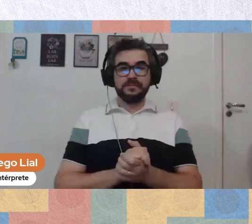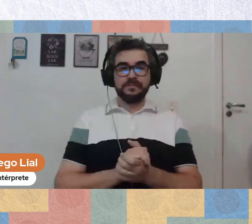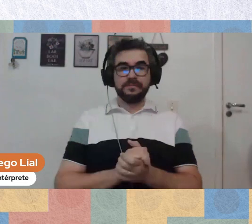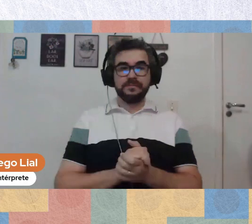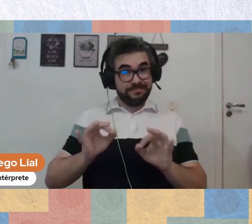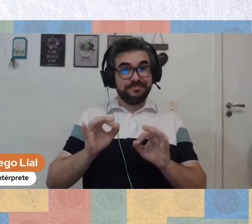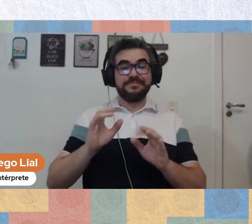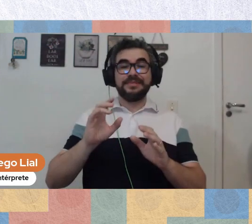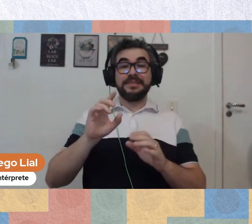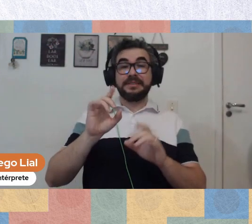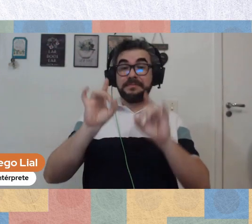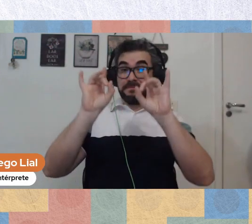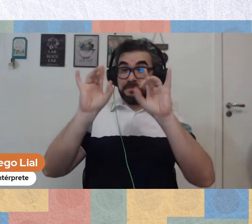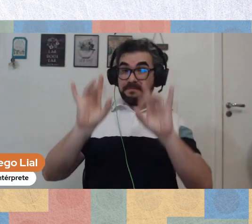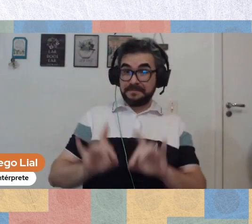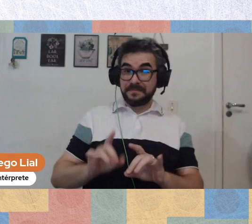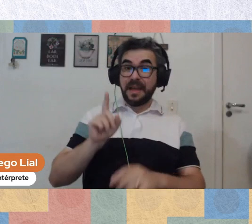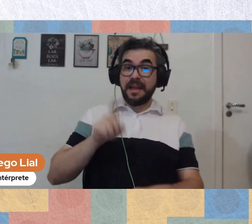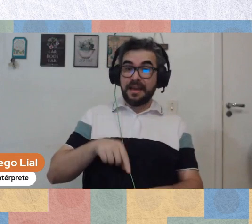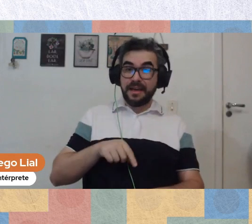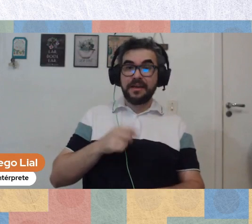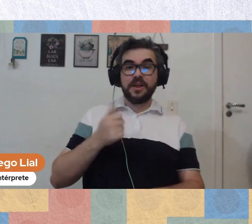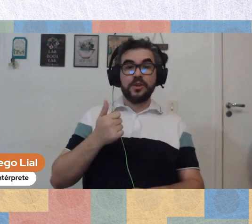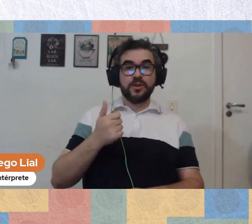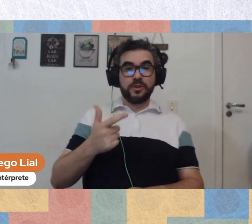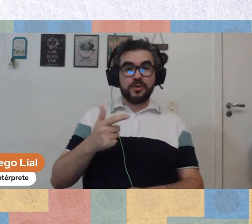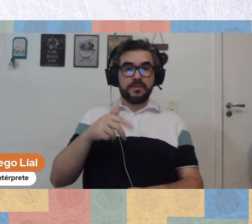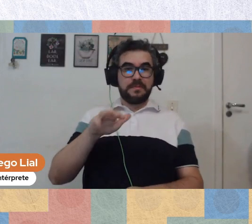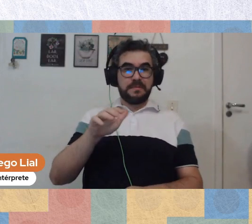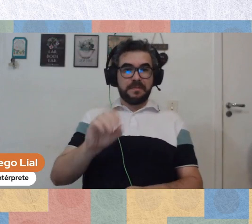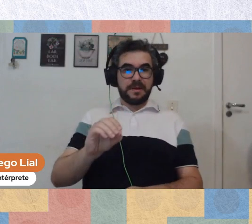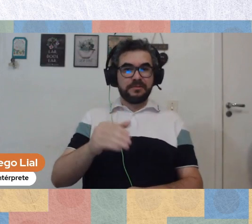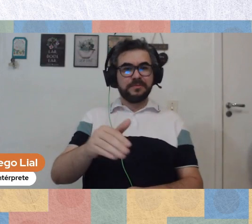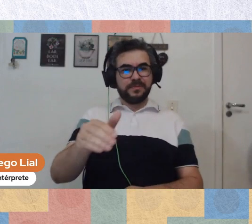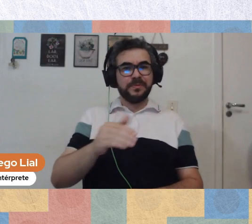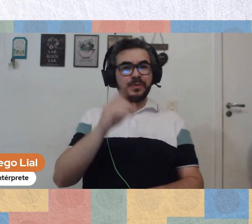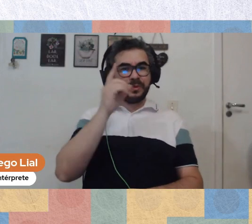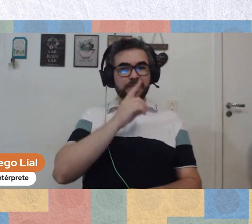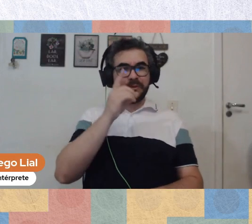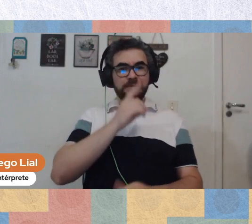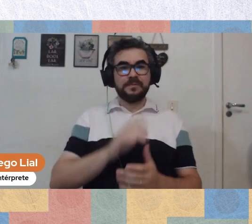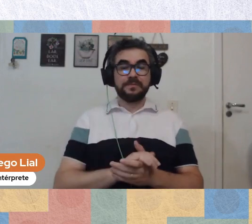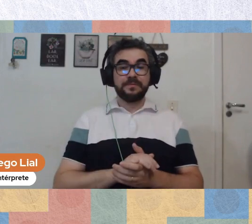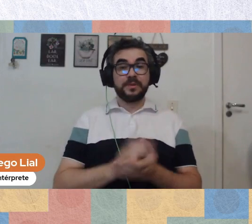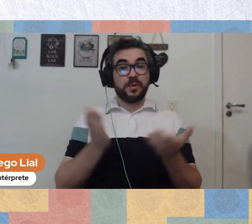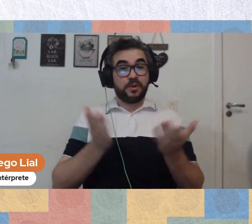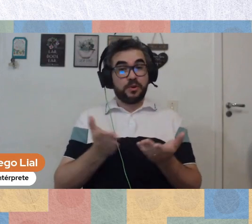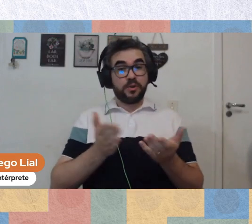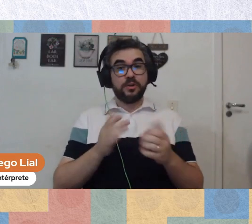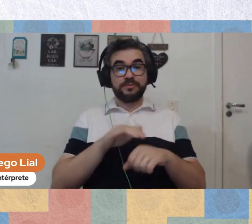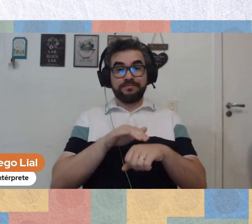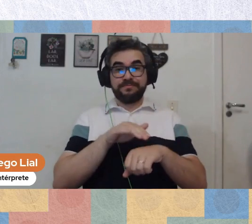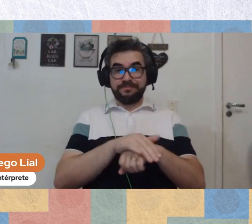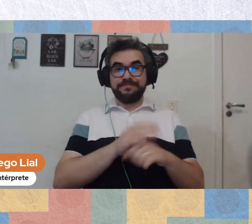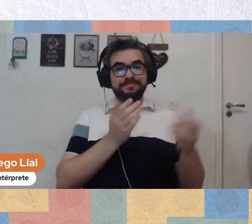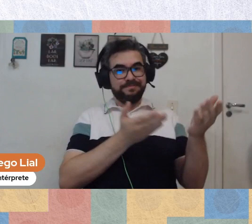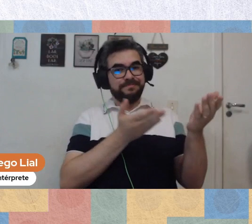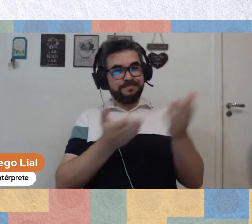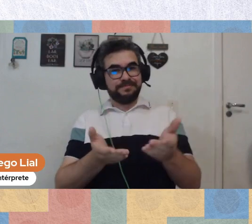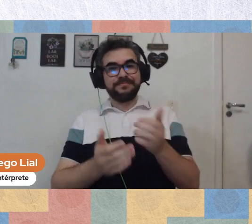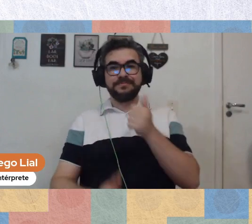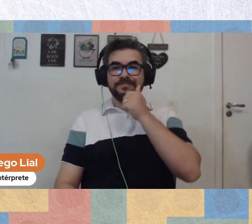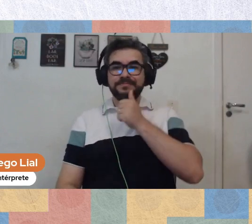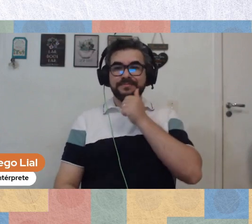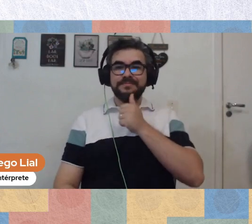domingo. Eu estou aqui com a nossa convidada dessa noite, a minha colega bibliotecária Magda Almada, daqui a pouco vem à